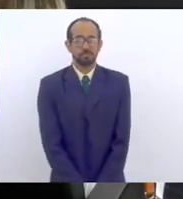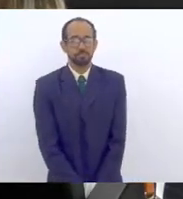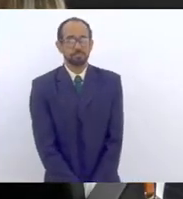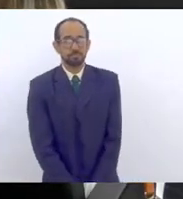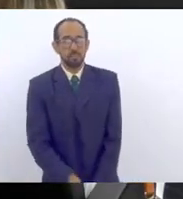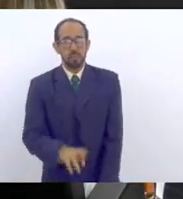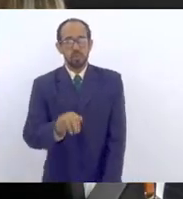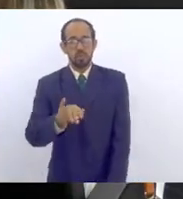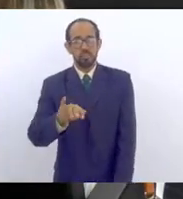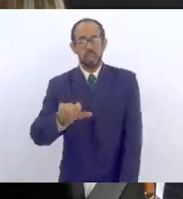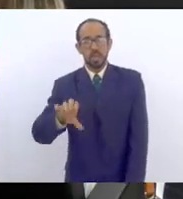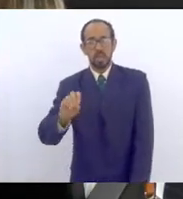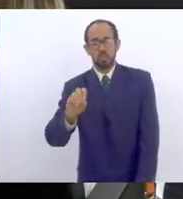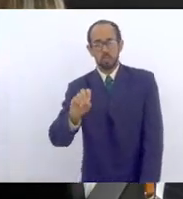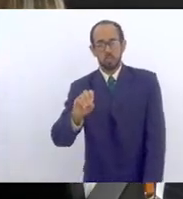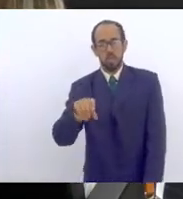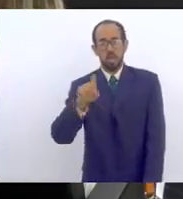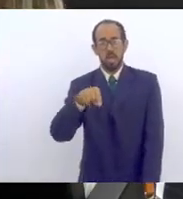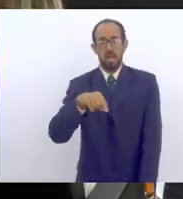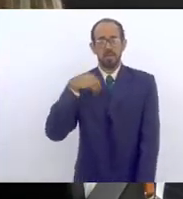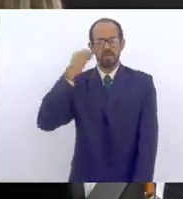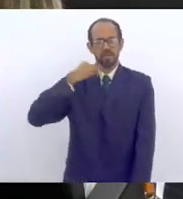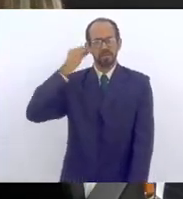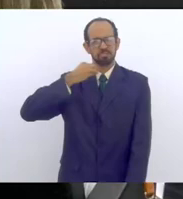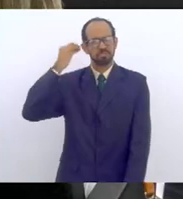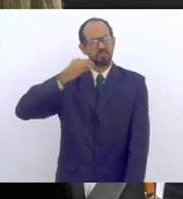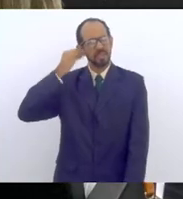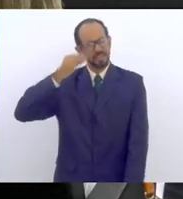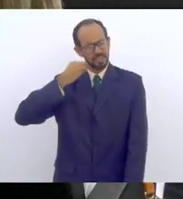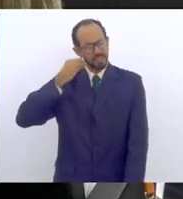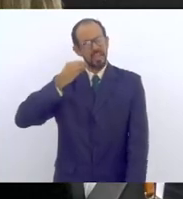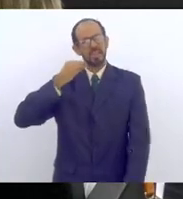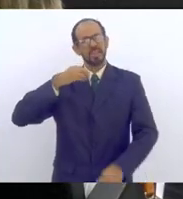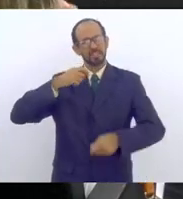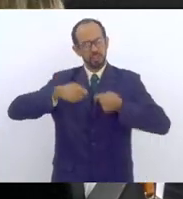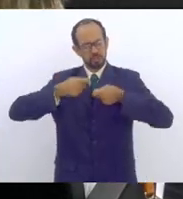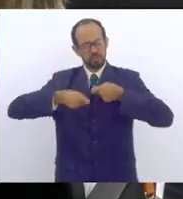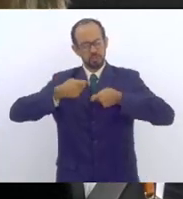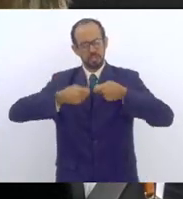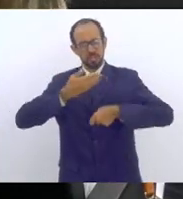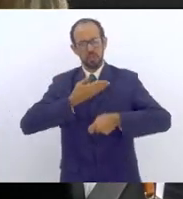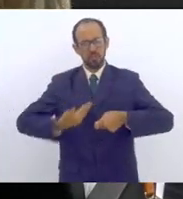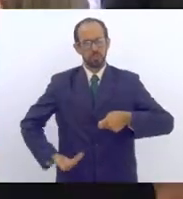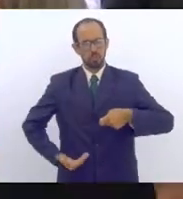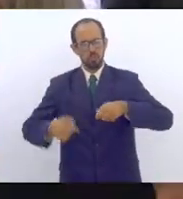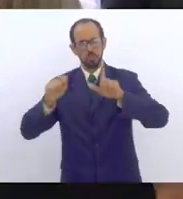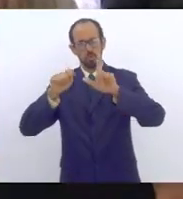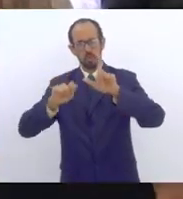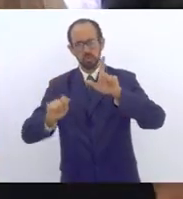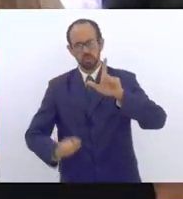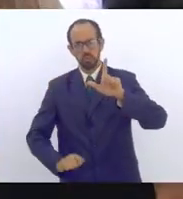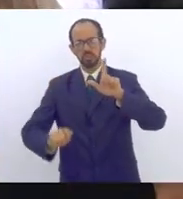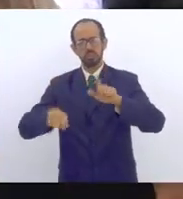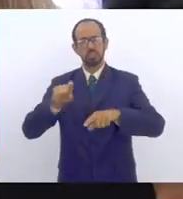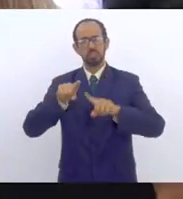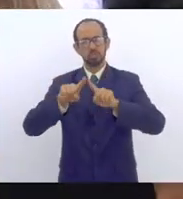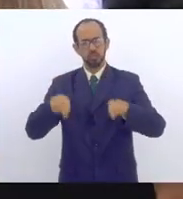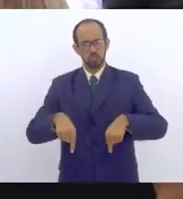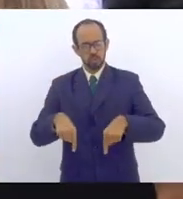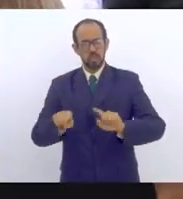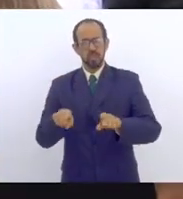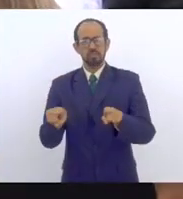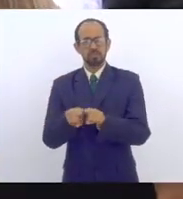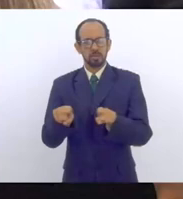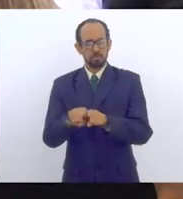Rogério Lopes Brandi é experientes executivo público no gerenciamento Logístico de pessoal bem como o de